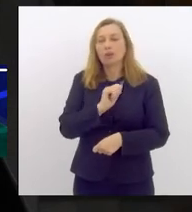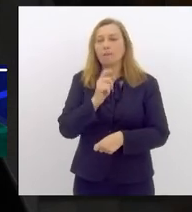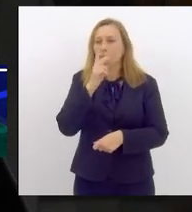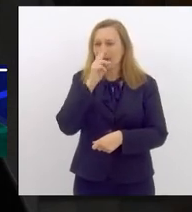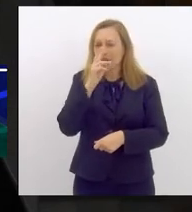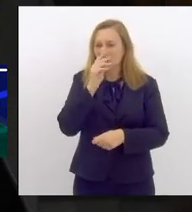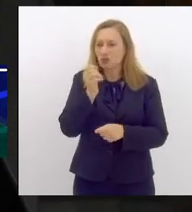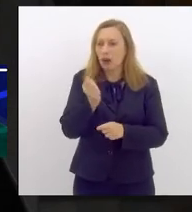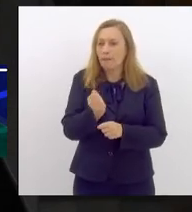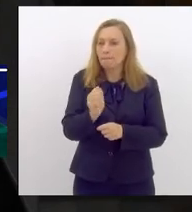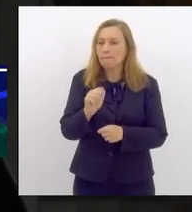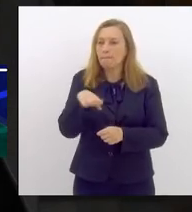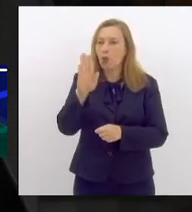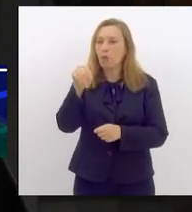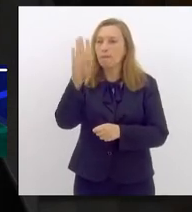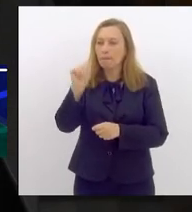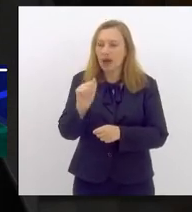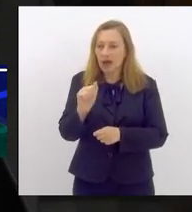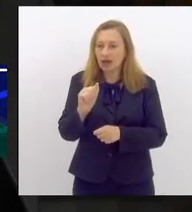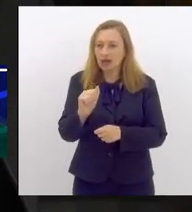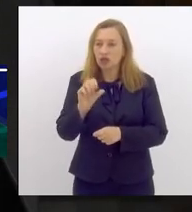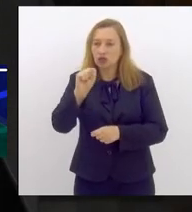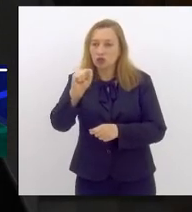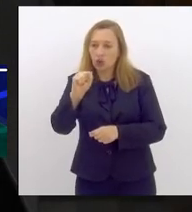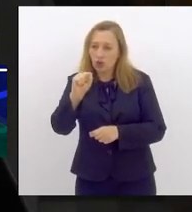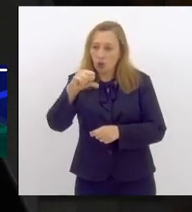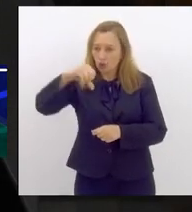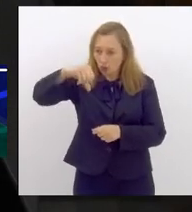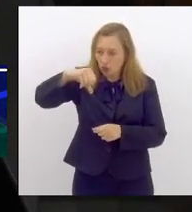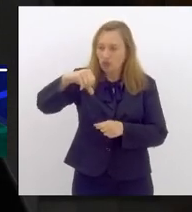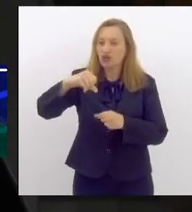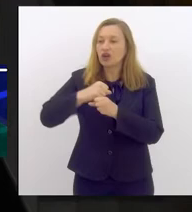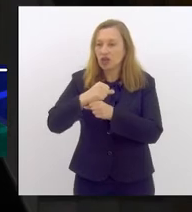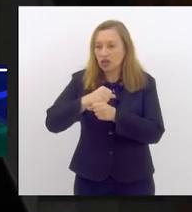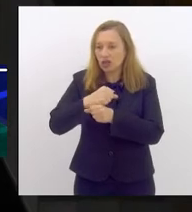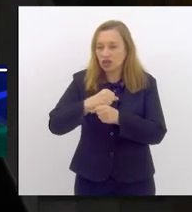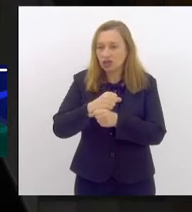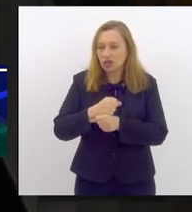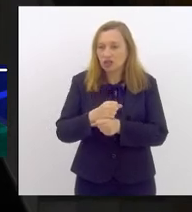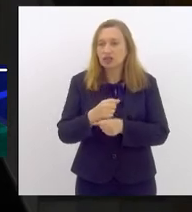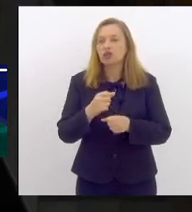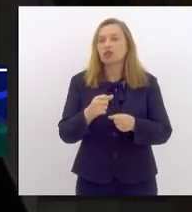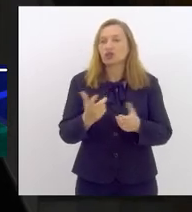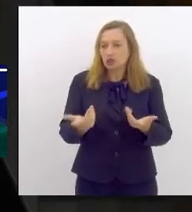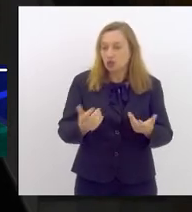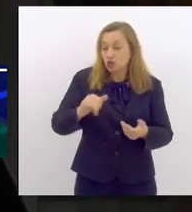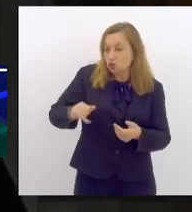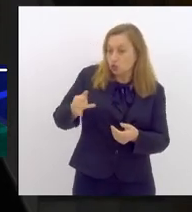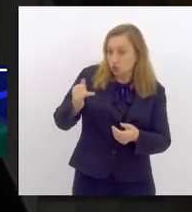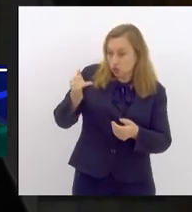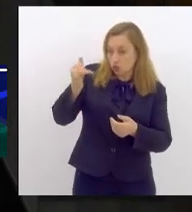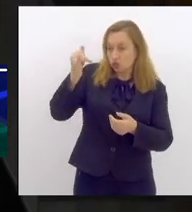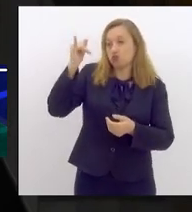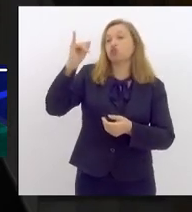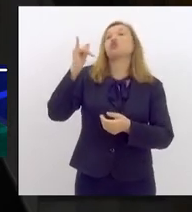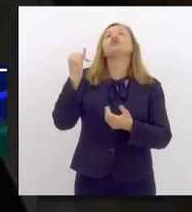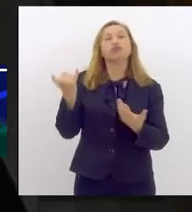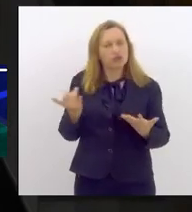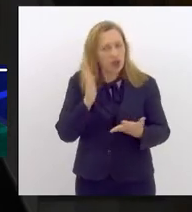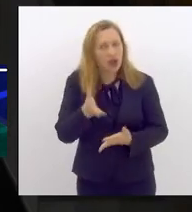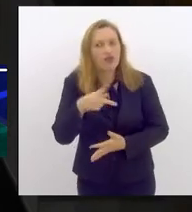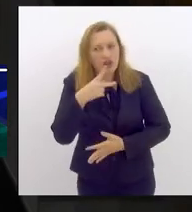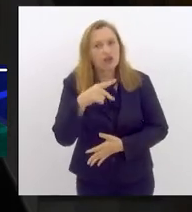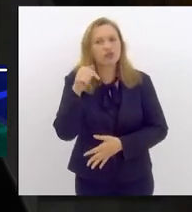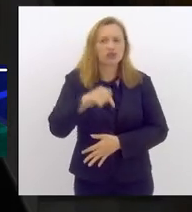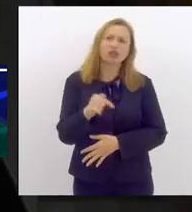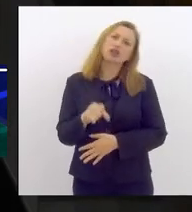com efeito em nove anos segue contando com correção monetária e com juros já falamos sobre isso aqui